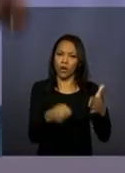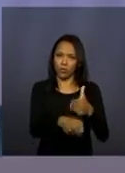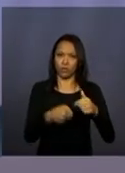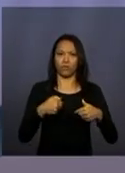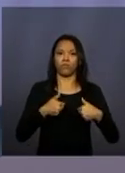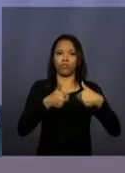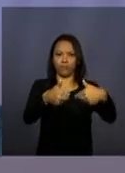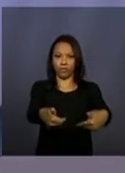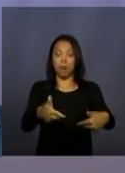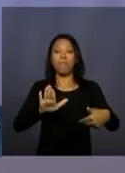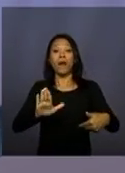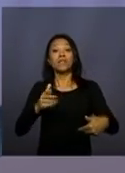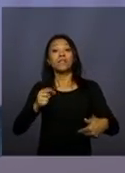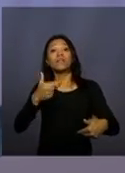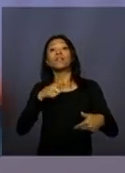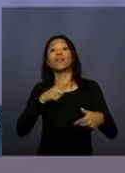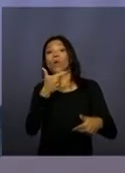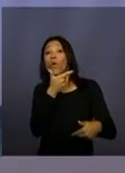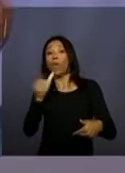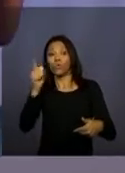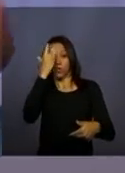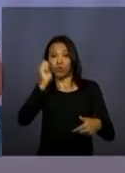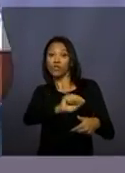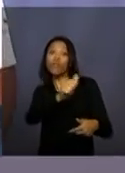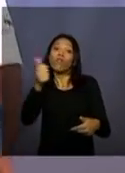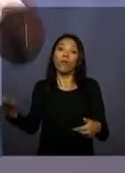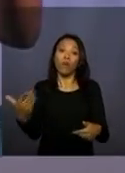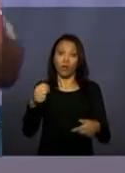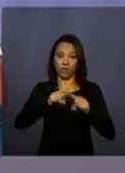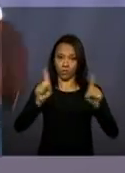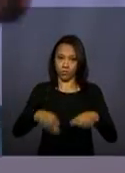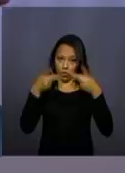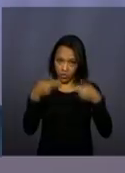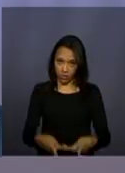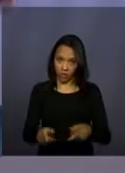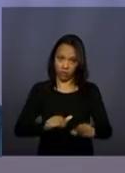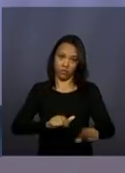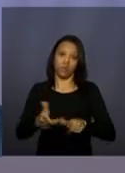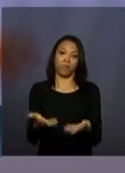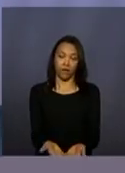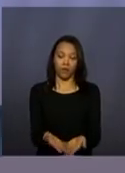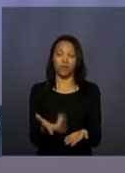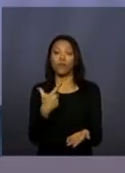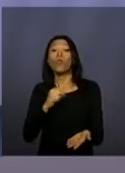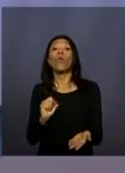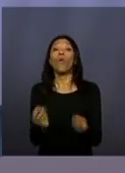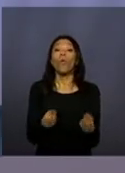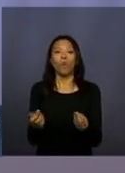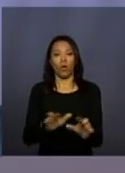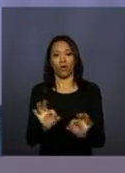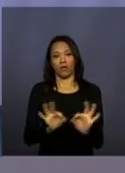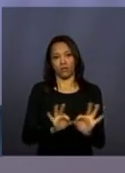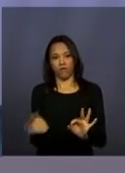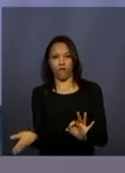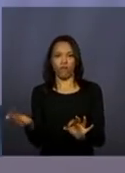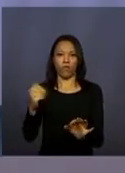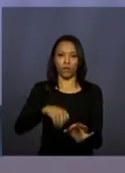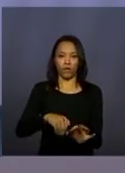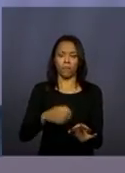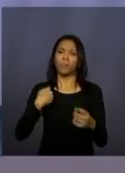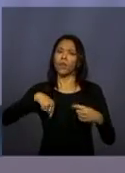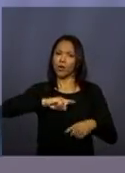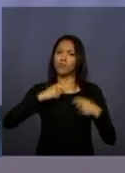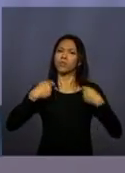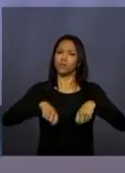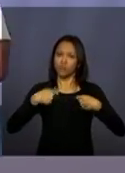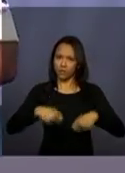saber, aqueles que estão fora das centrais, qual vai ser o projeto de organização e estruturação desses catadores para a cidade. Precisamos